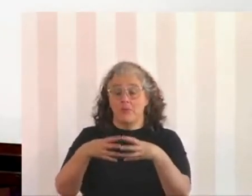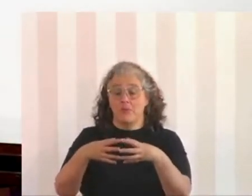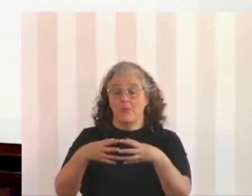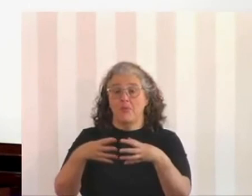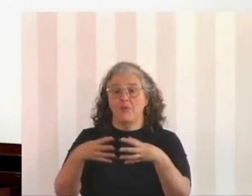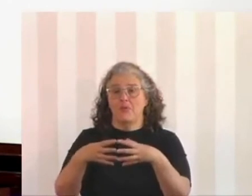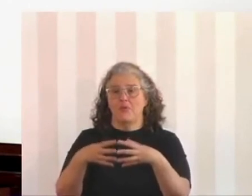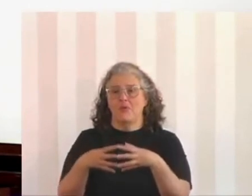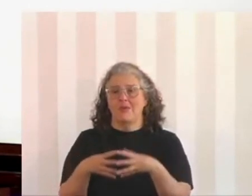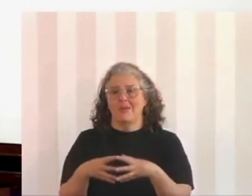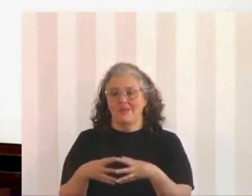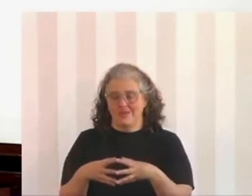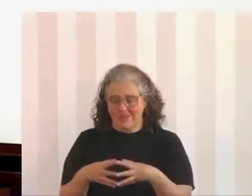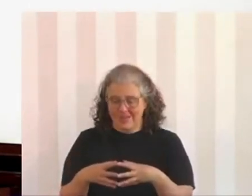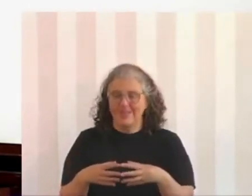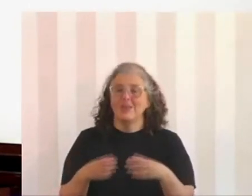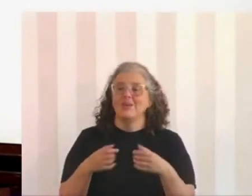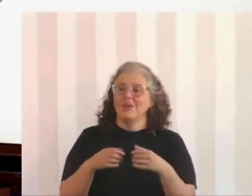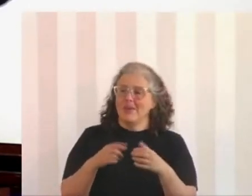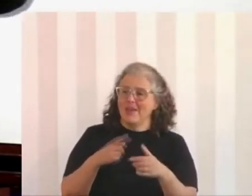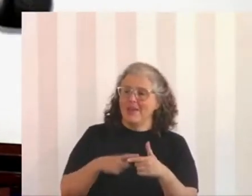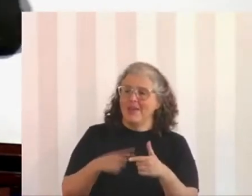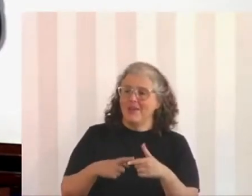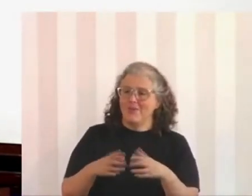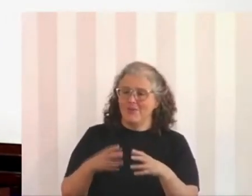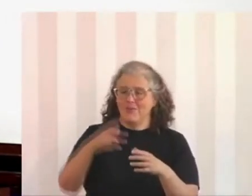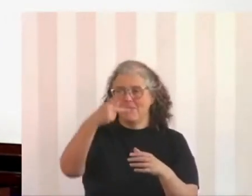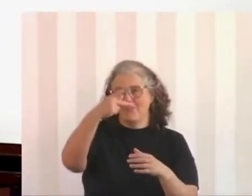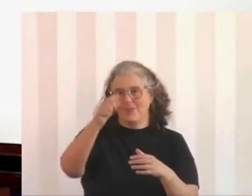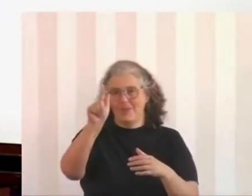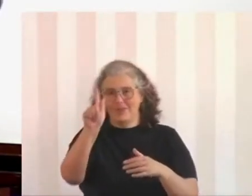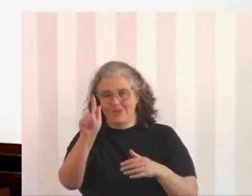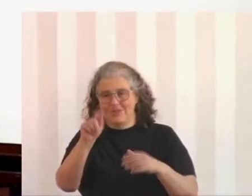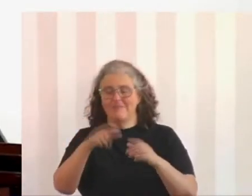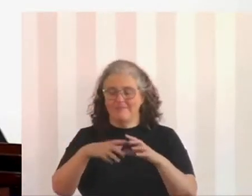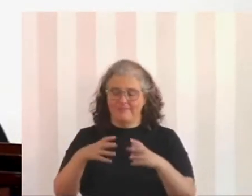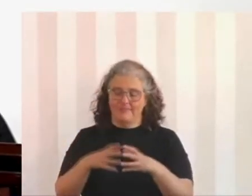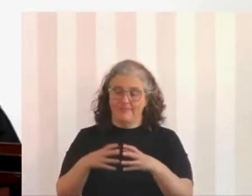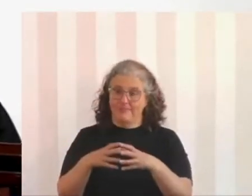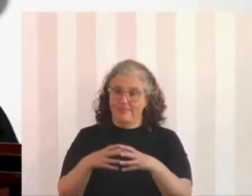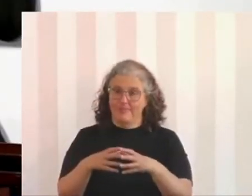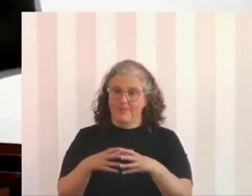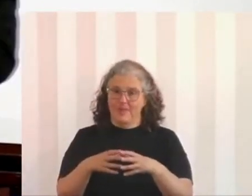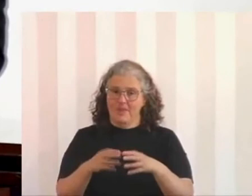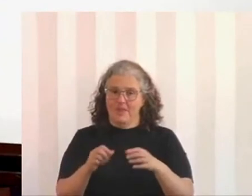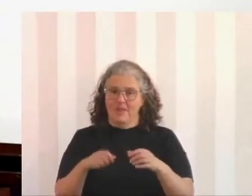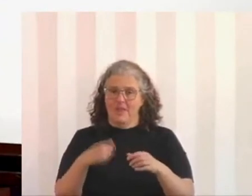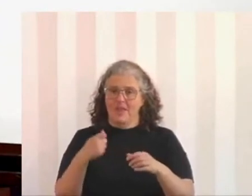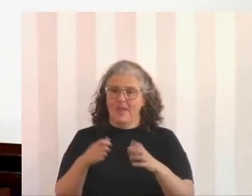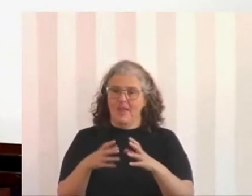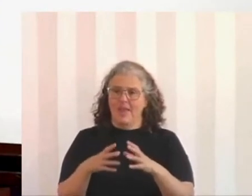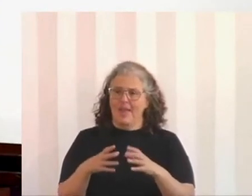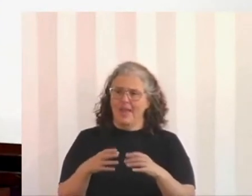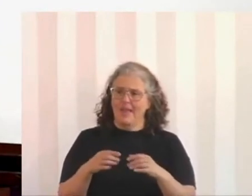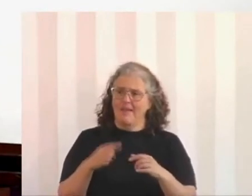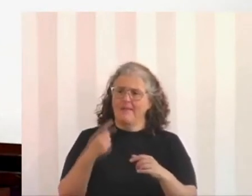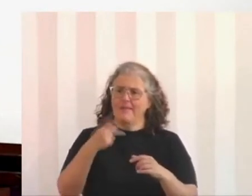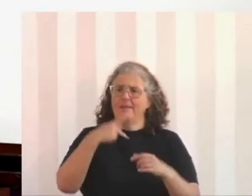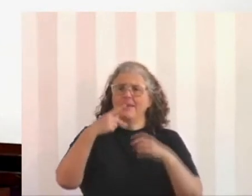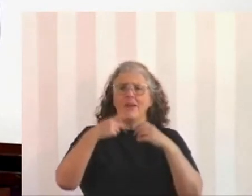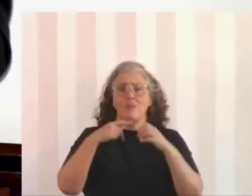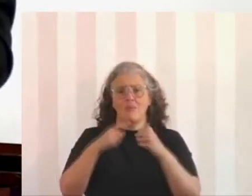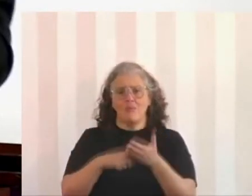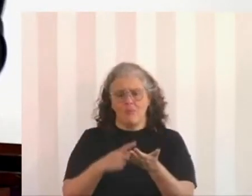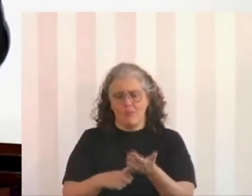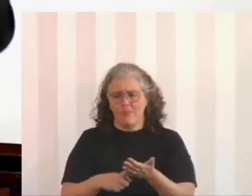nós temos de evangelizar aqueles que nós conhecemos, mas que ainda não ouviram falar de Cristo.